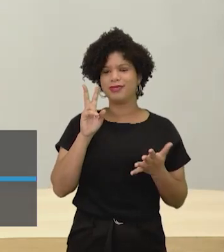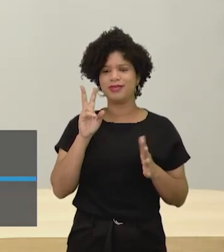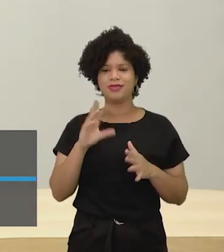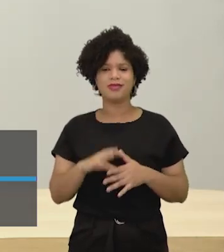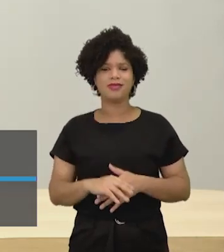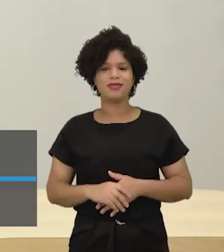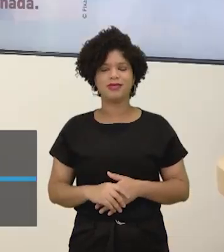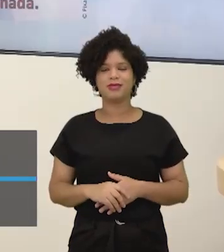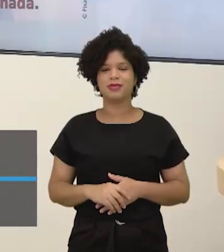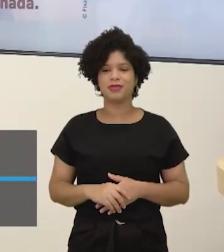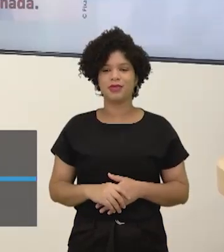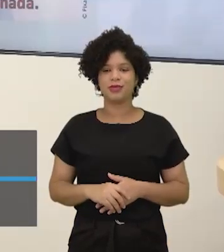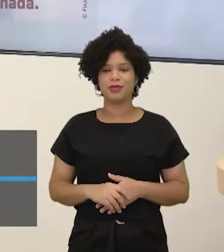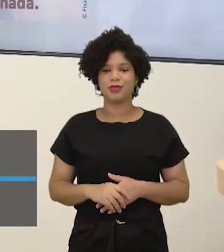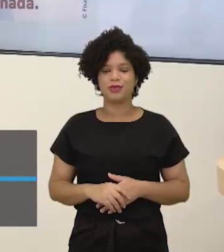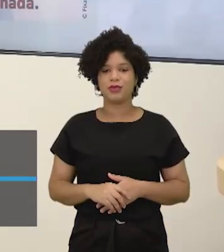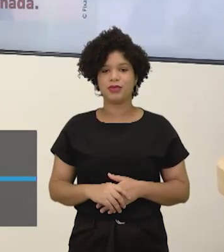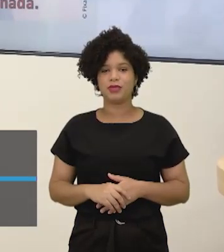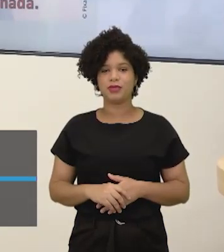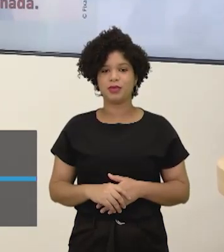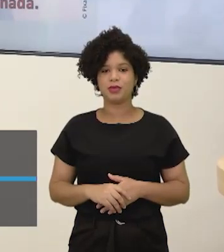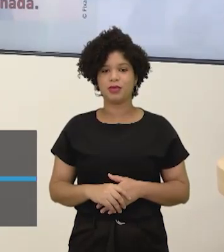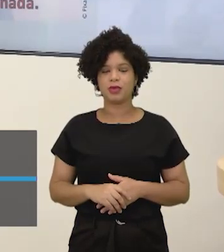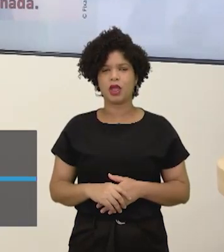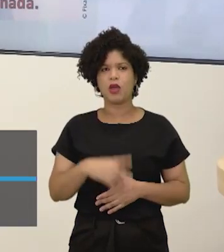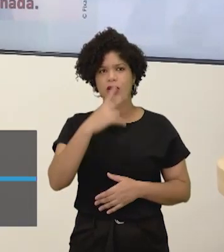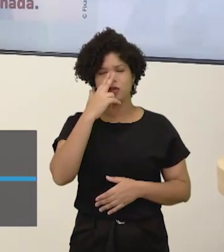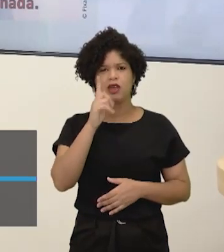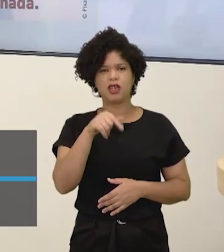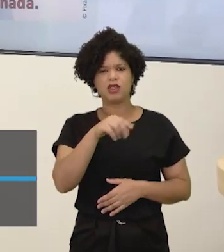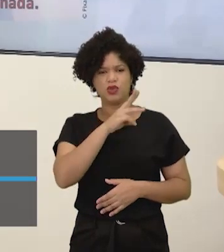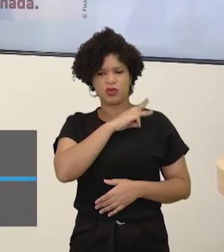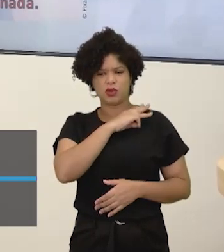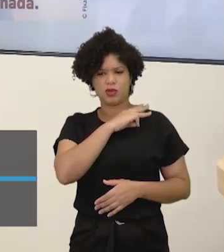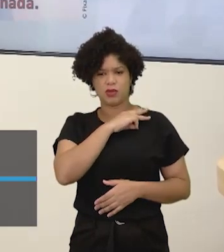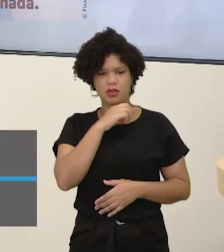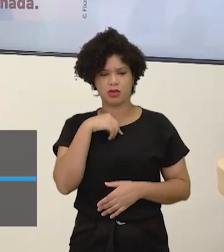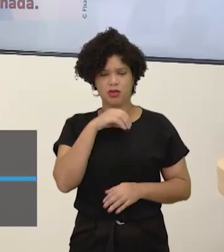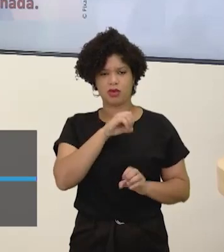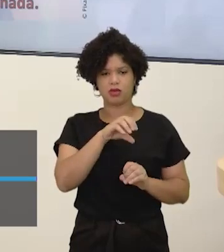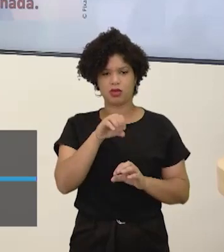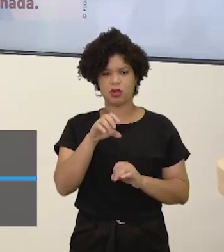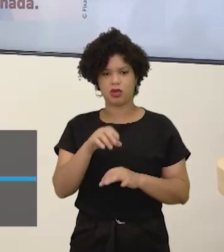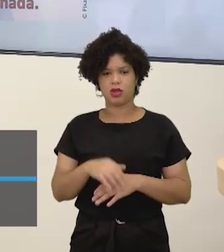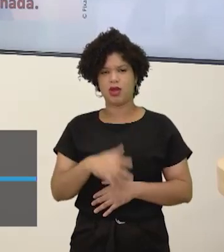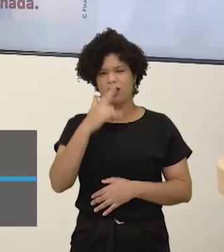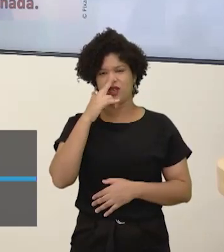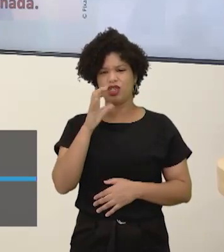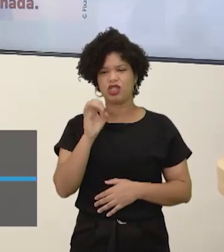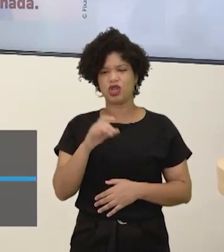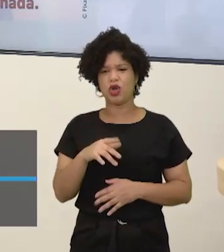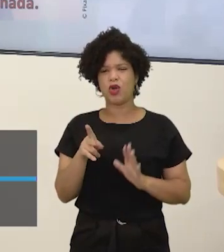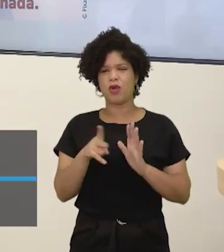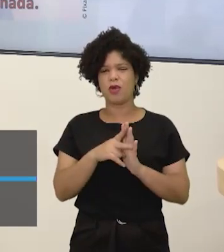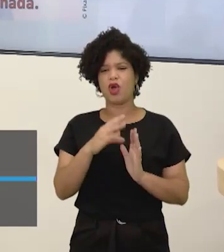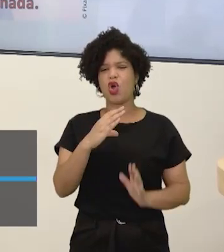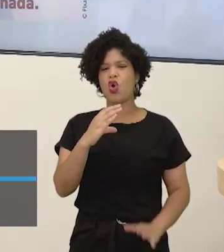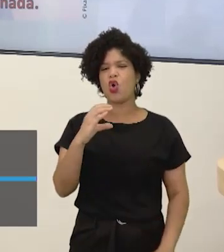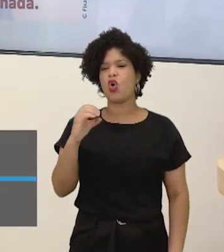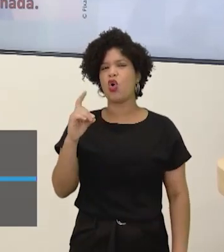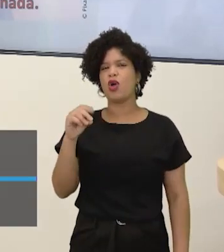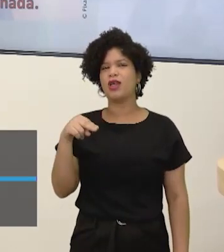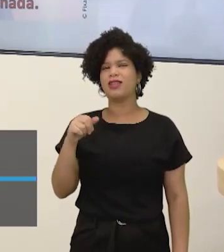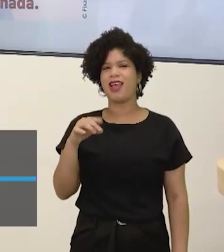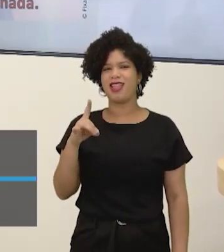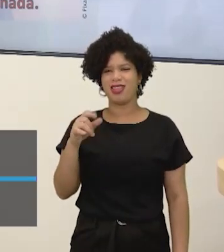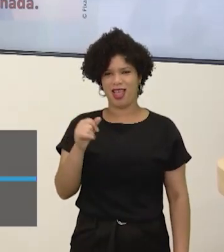bastante isso. Eu dava muita aula para ensino médio e... Não, eu acho que nem tanto com as coordenadas, porque as coordenadas até que elas não